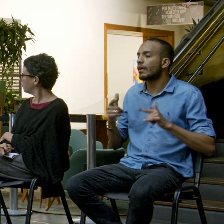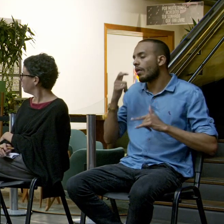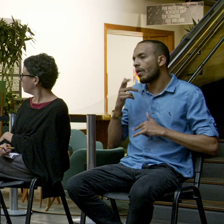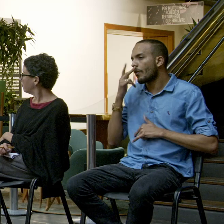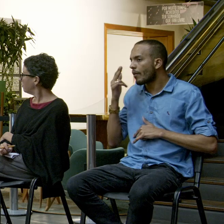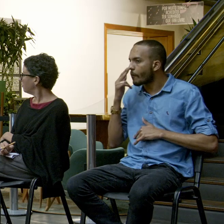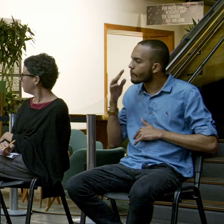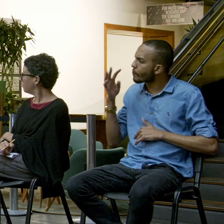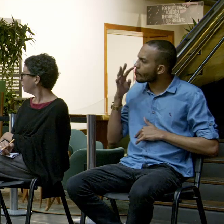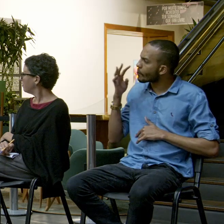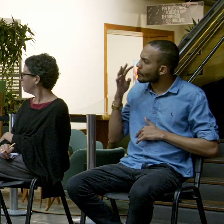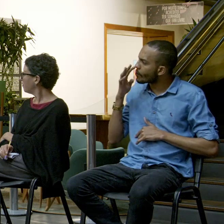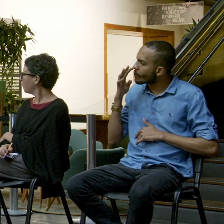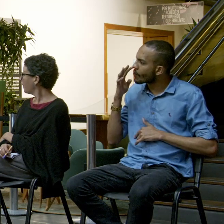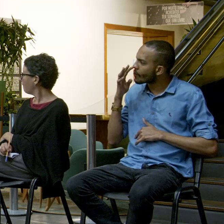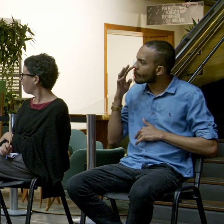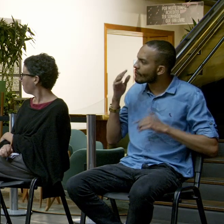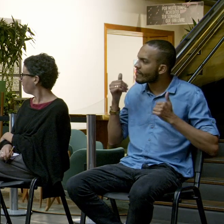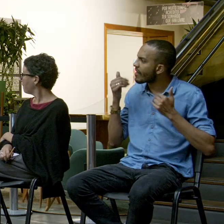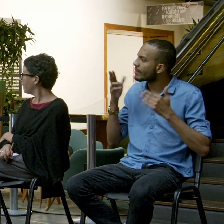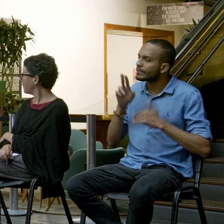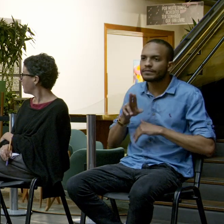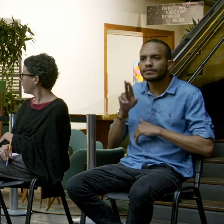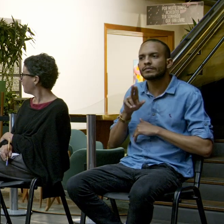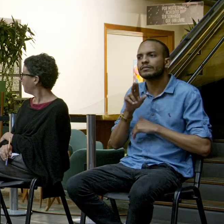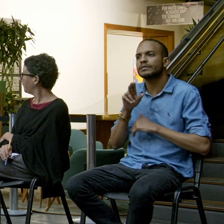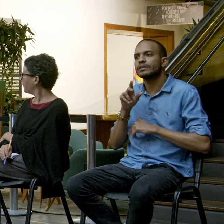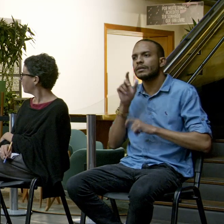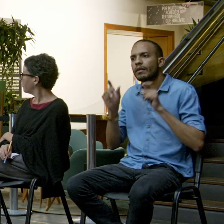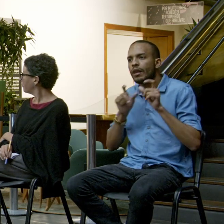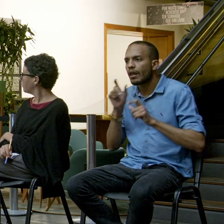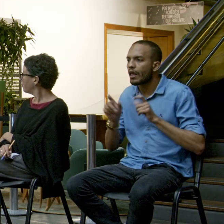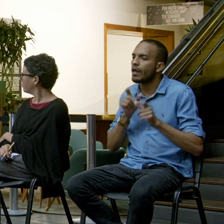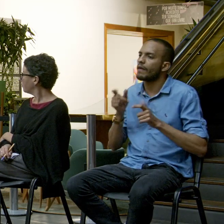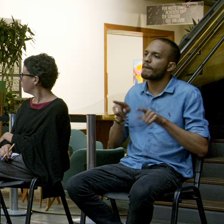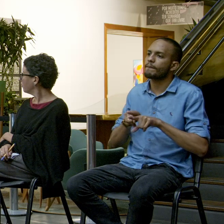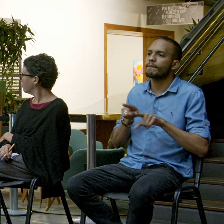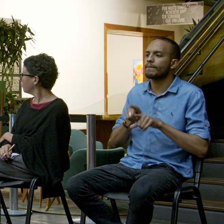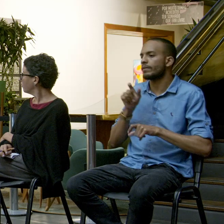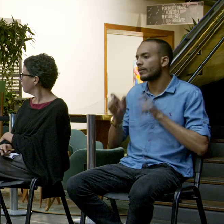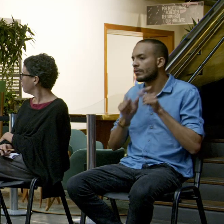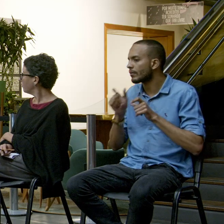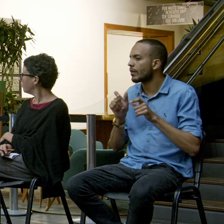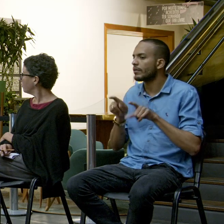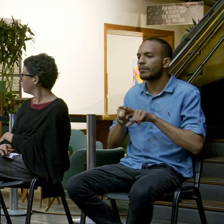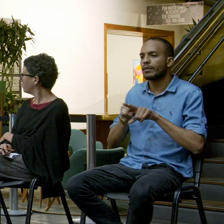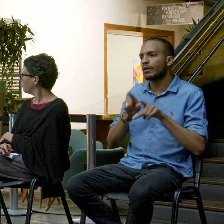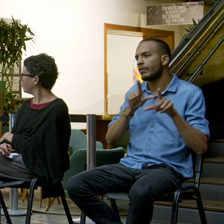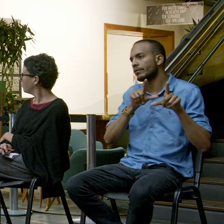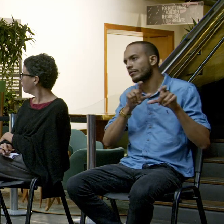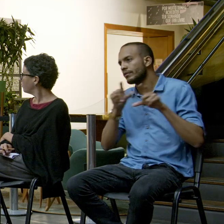tem uma coisa interessante que, para além do uso das palavras e dessas palavras que são